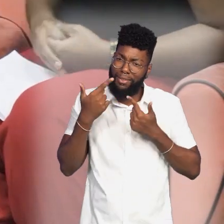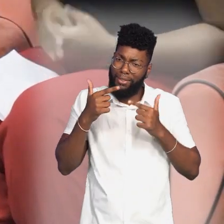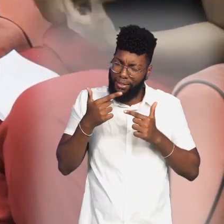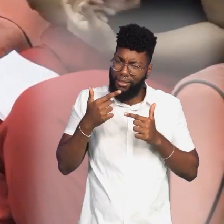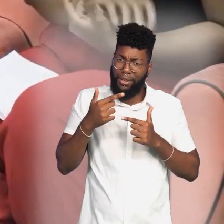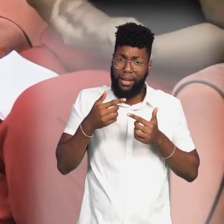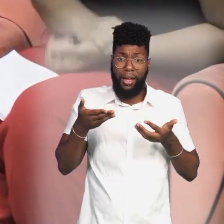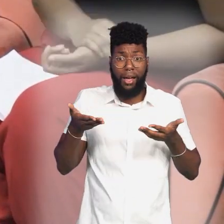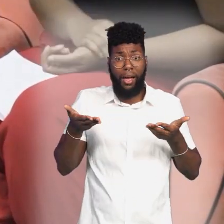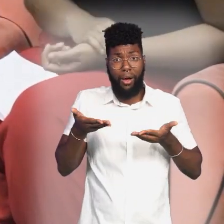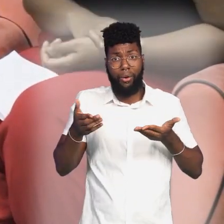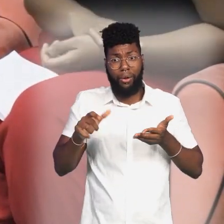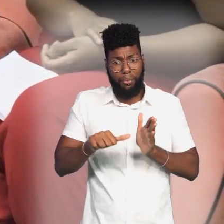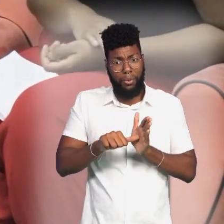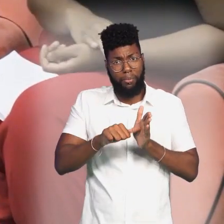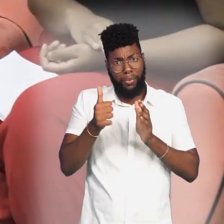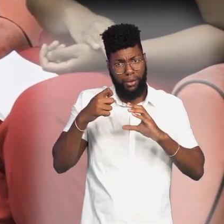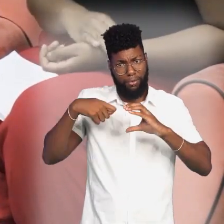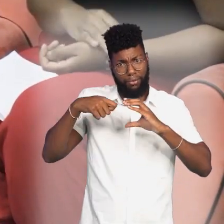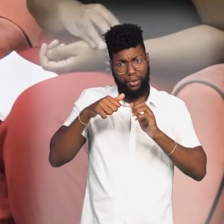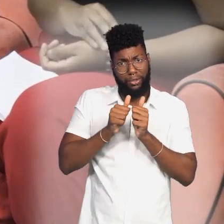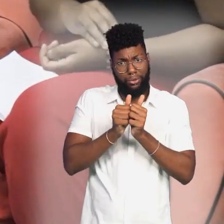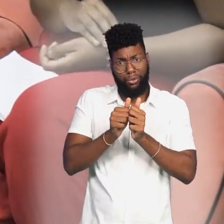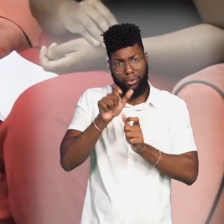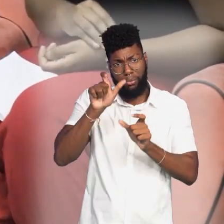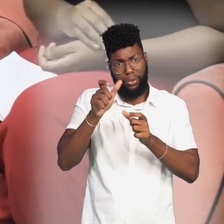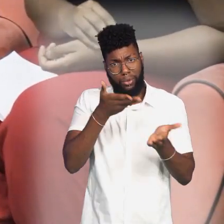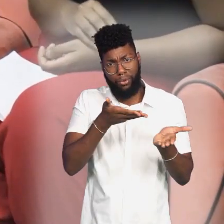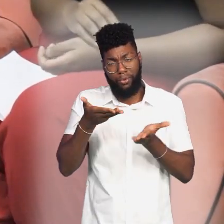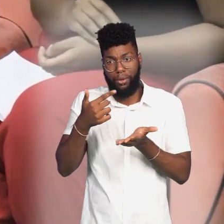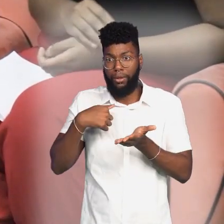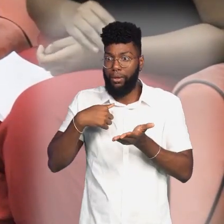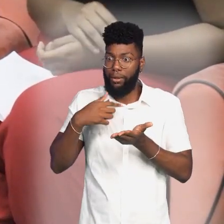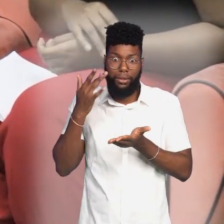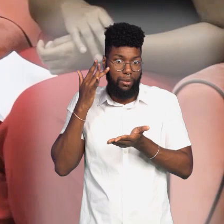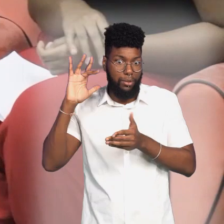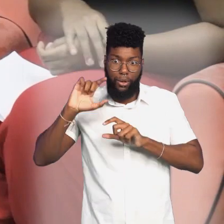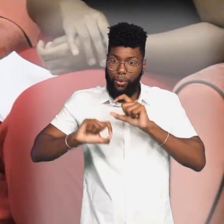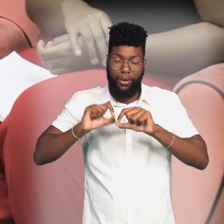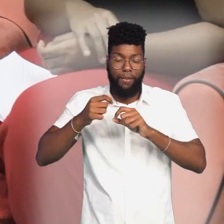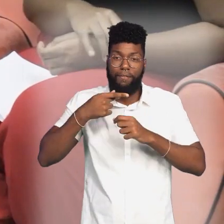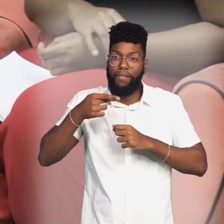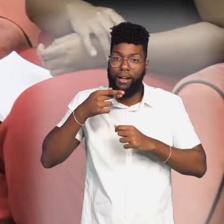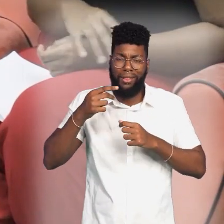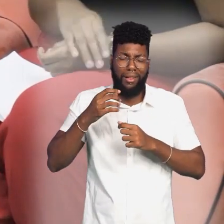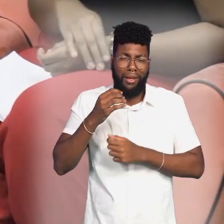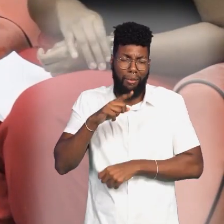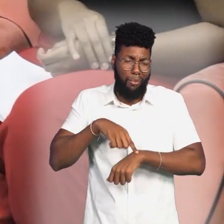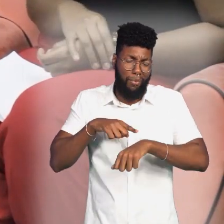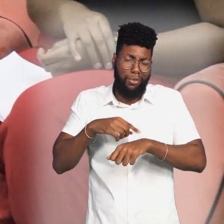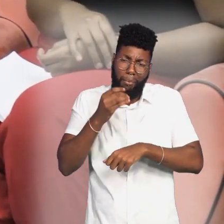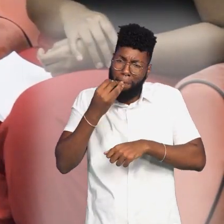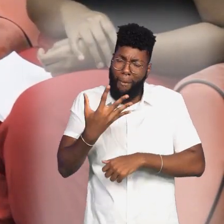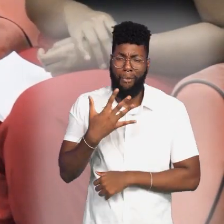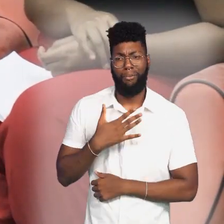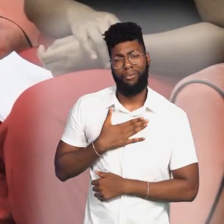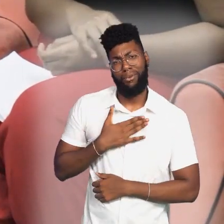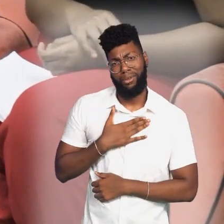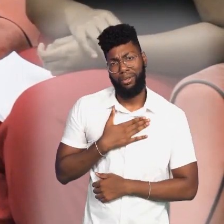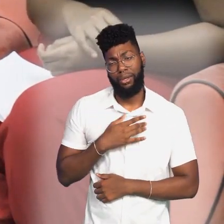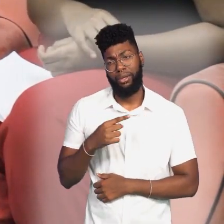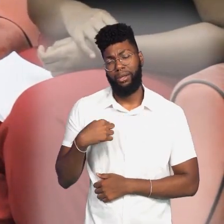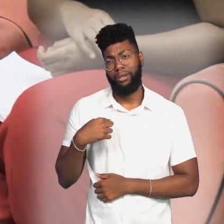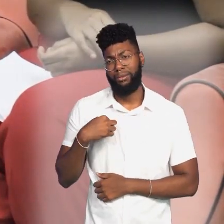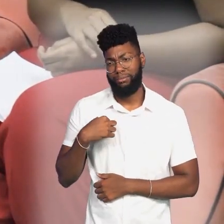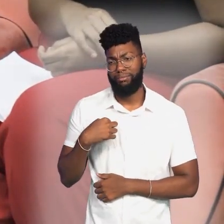convidados. E, cara, não tenho palavras, assim, realmente tu sabe que é um irmão pra mim, assim, eu te